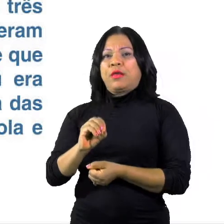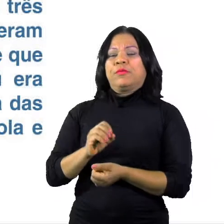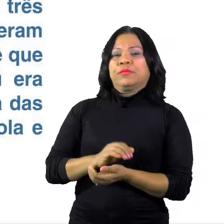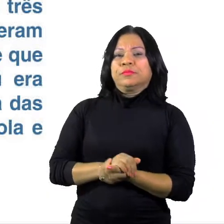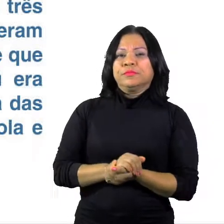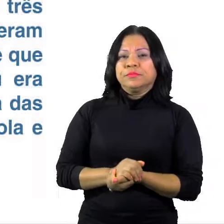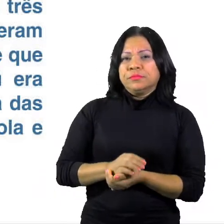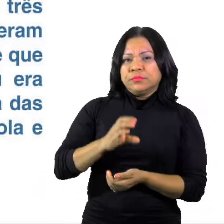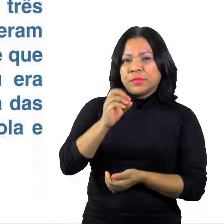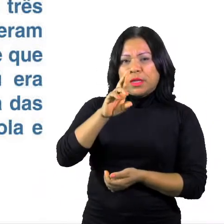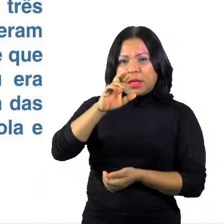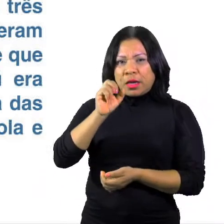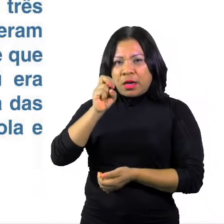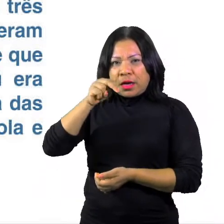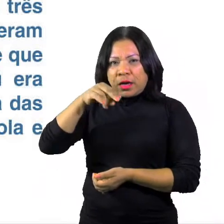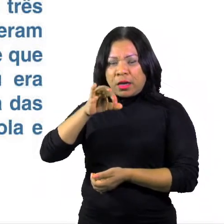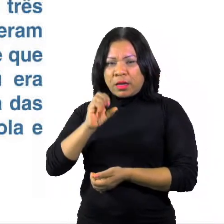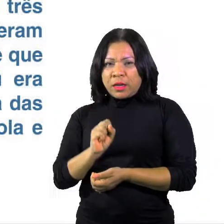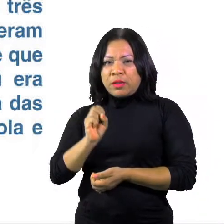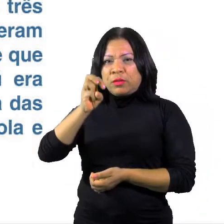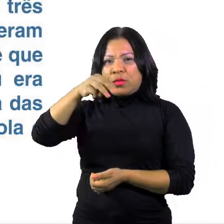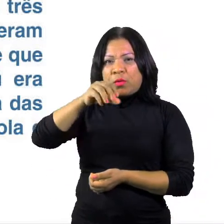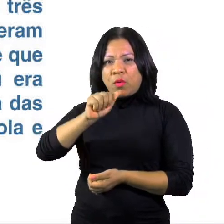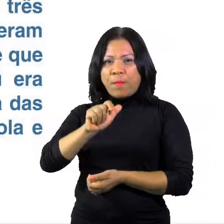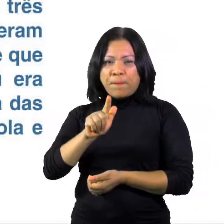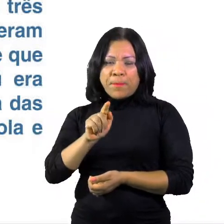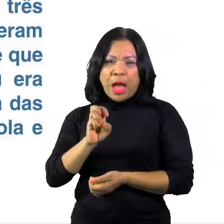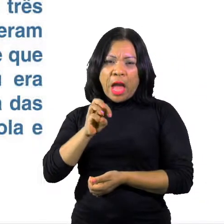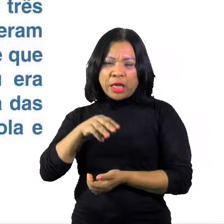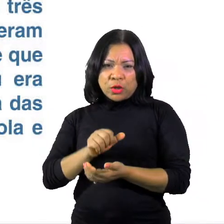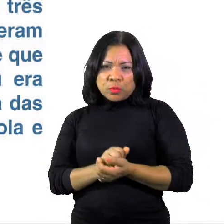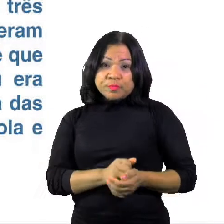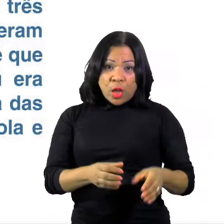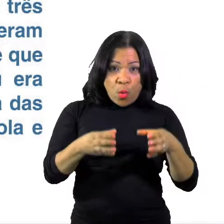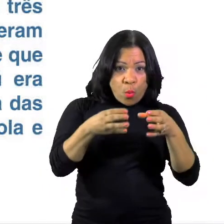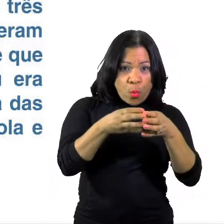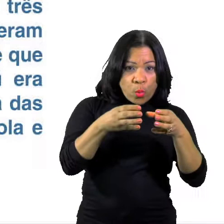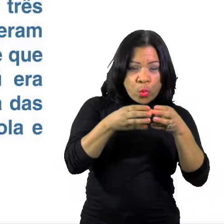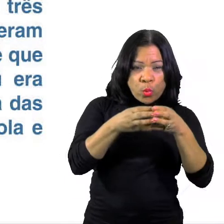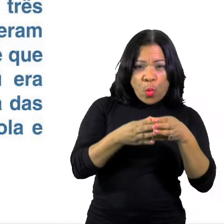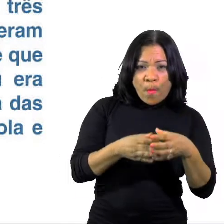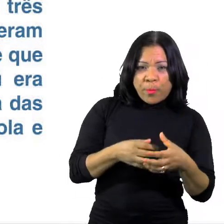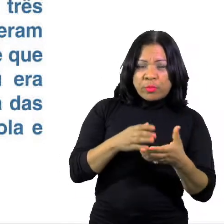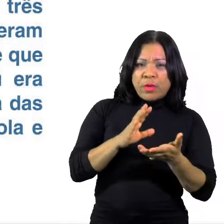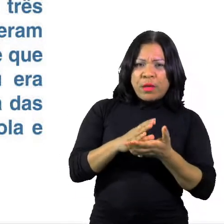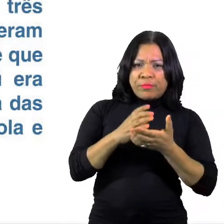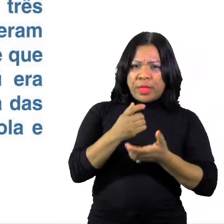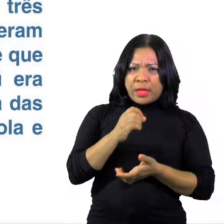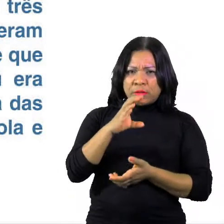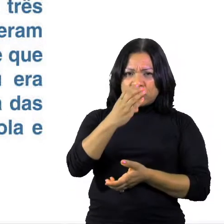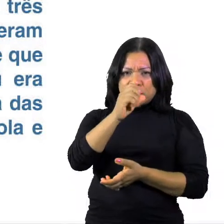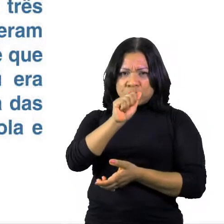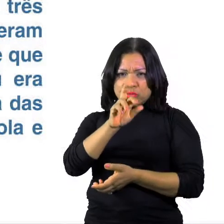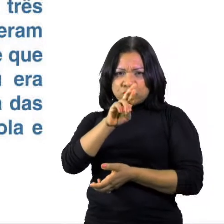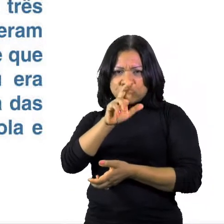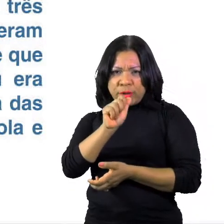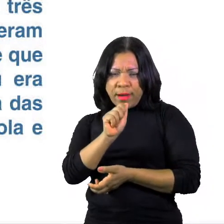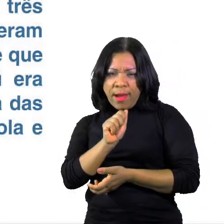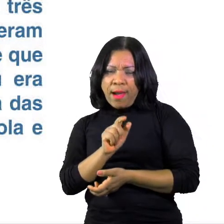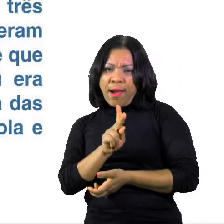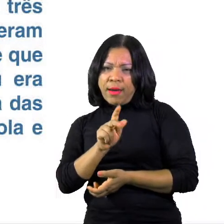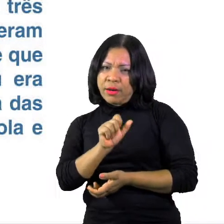os caras. O grupo dos caras se reunia sempre que havia algum problema a ser